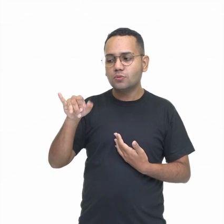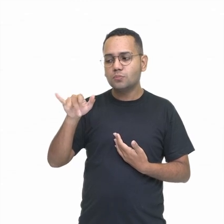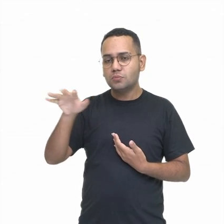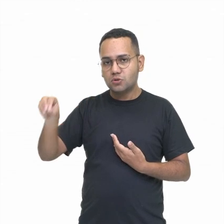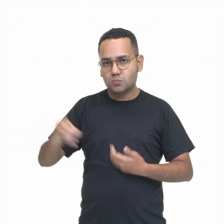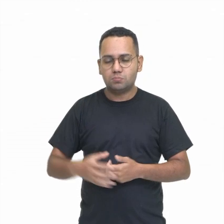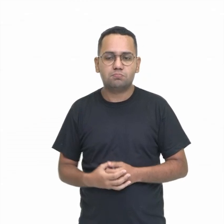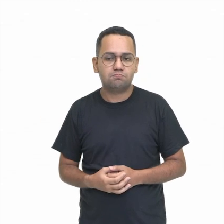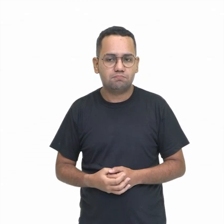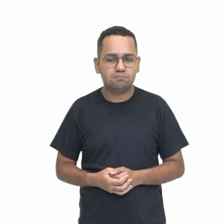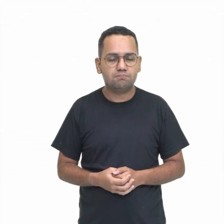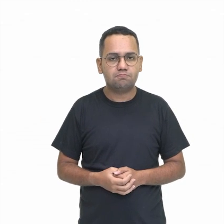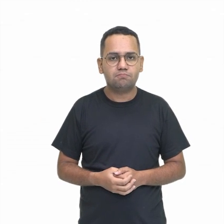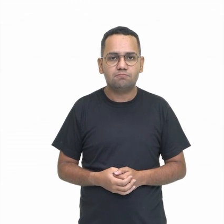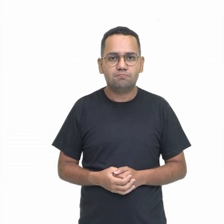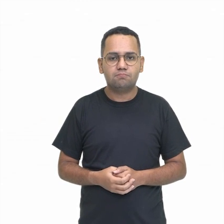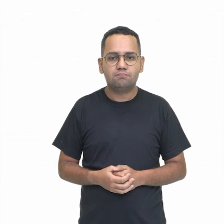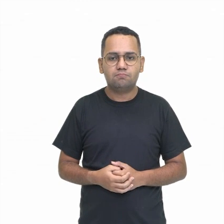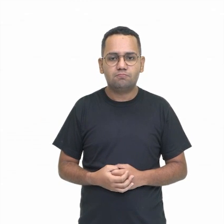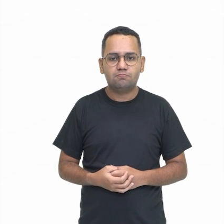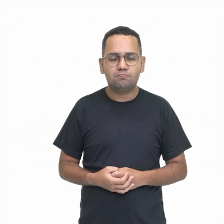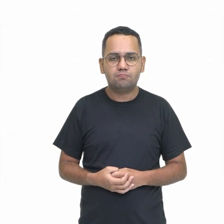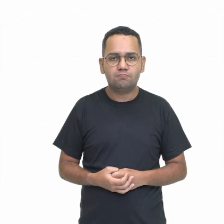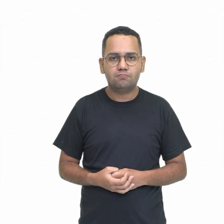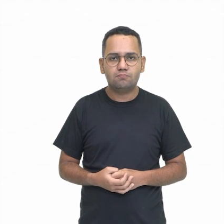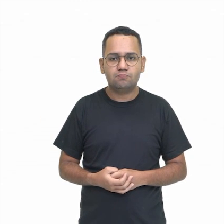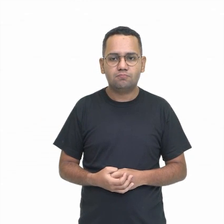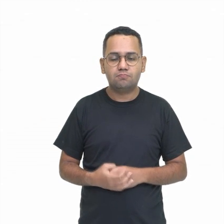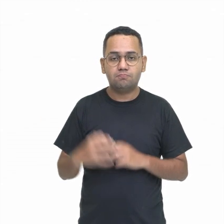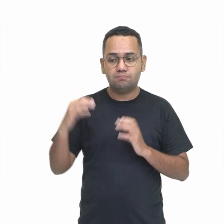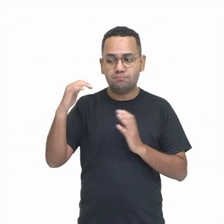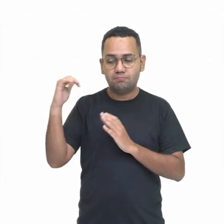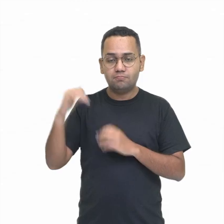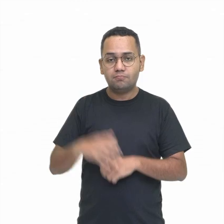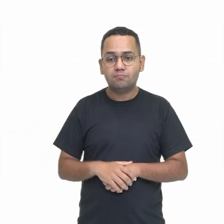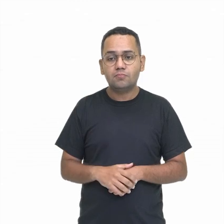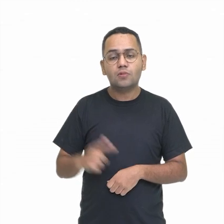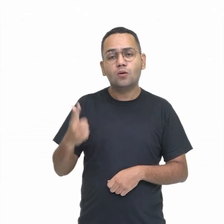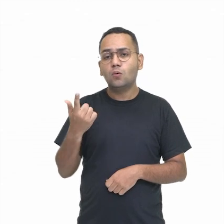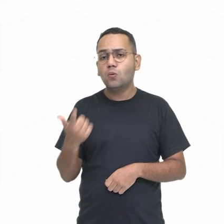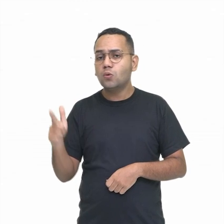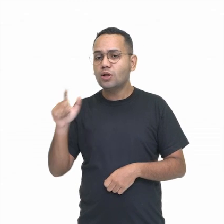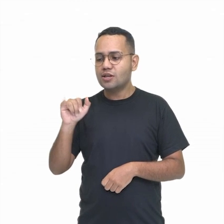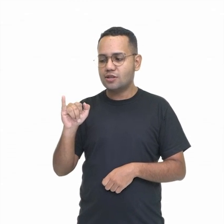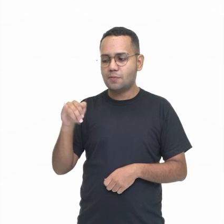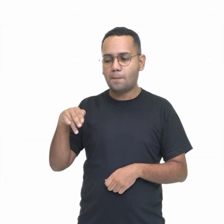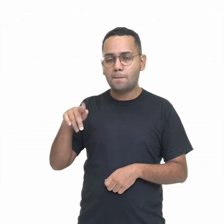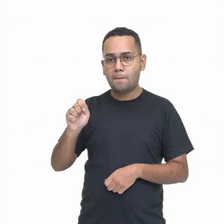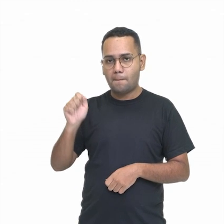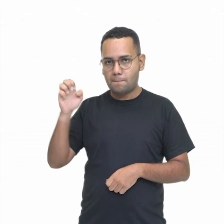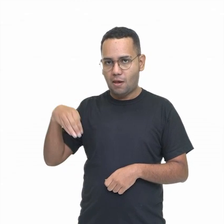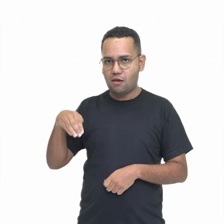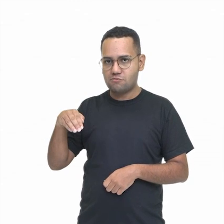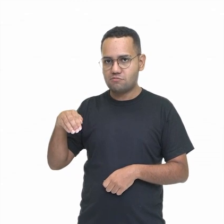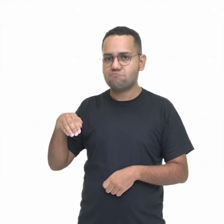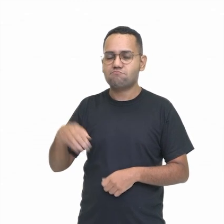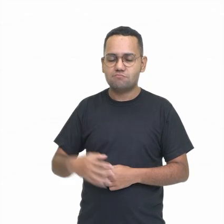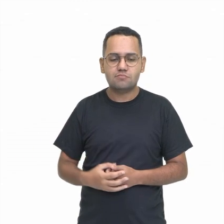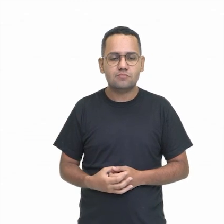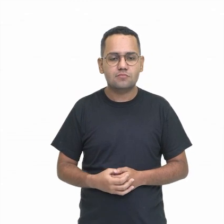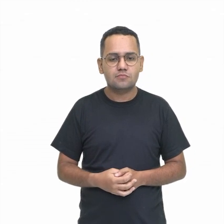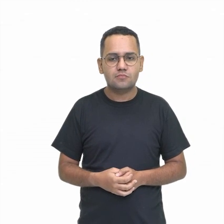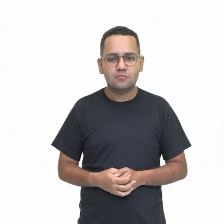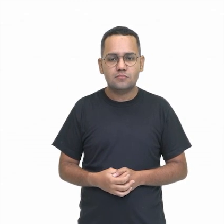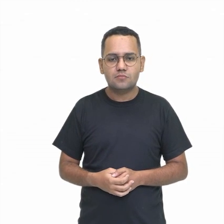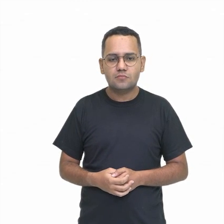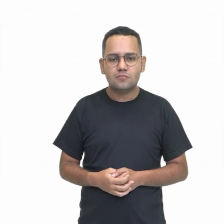Tá além disso nós temos também o que nós chamamos de imagem a imagem da função